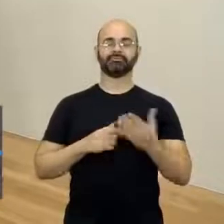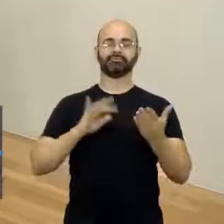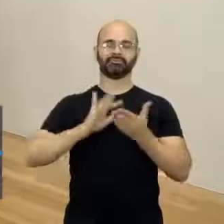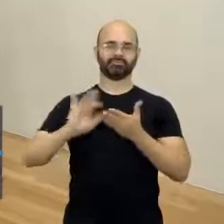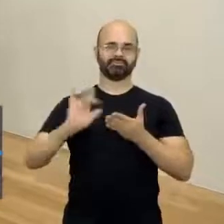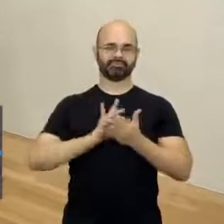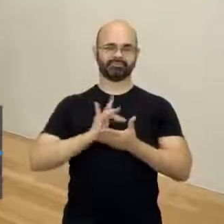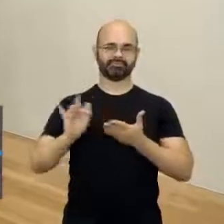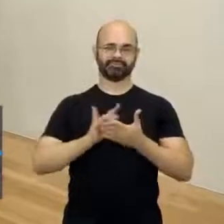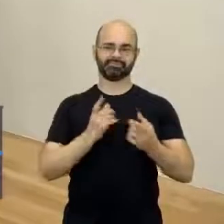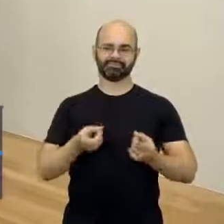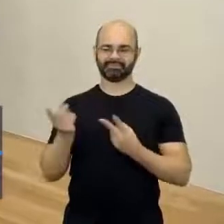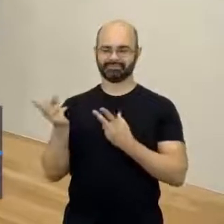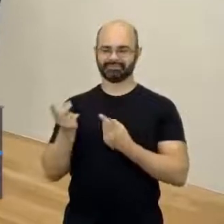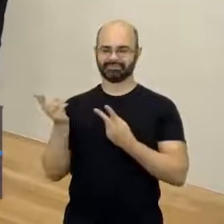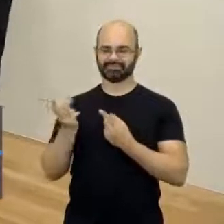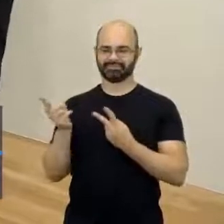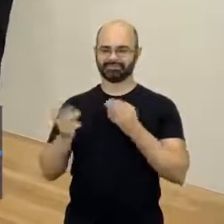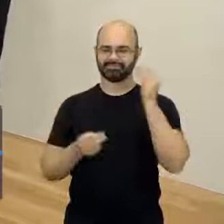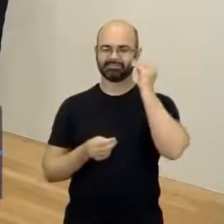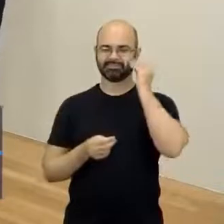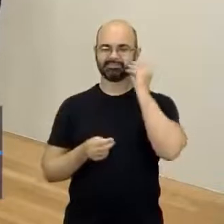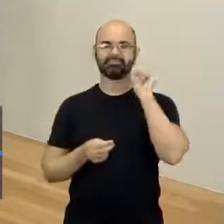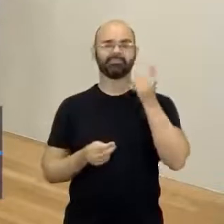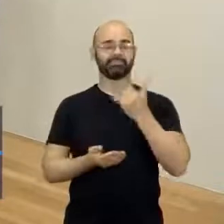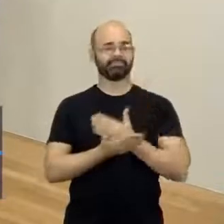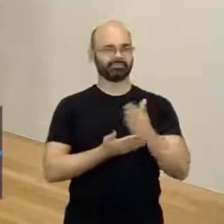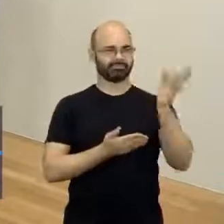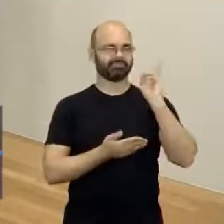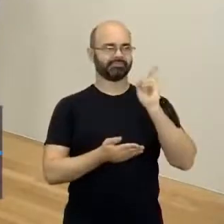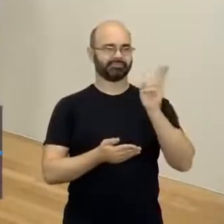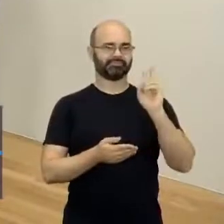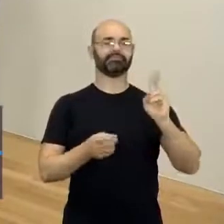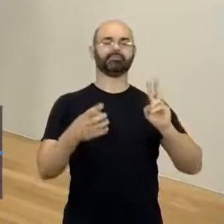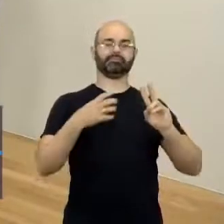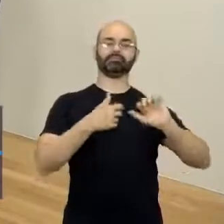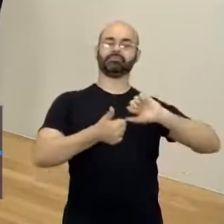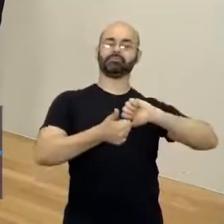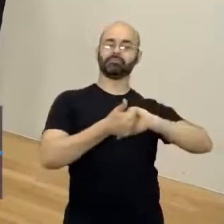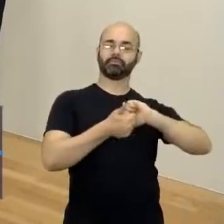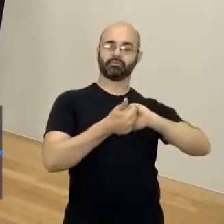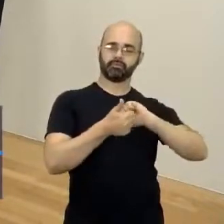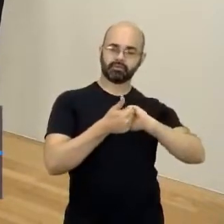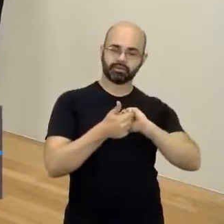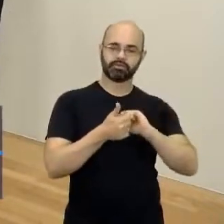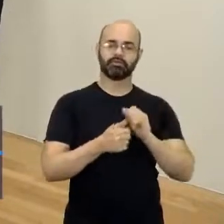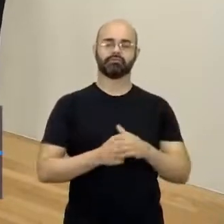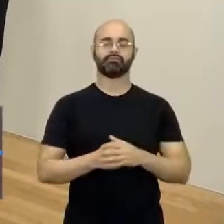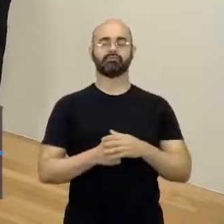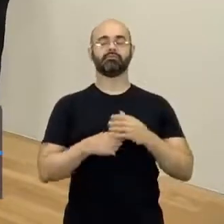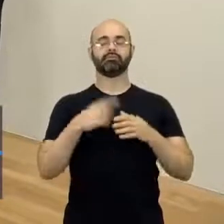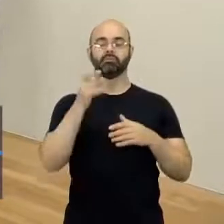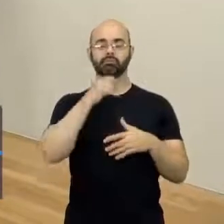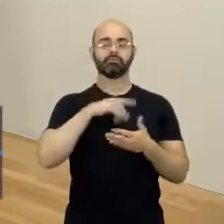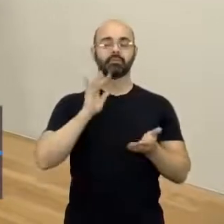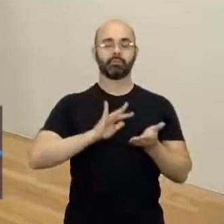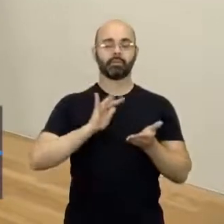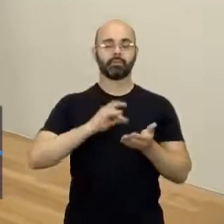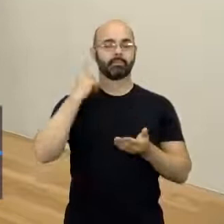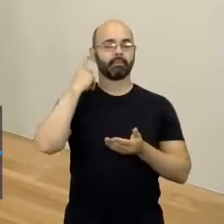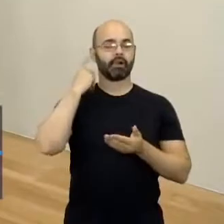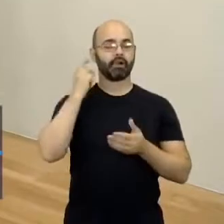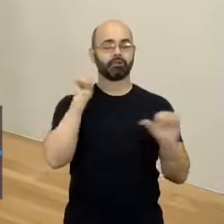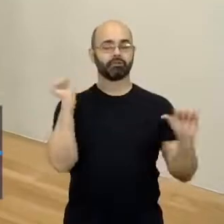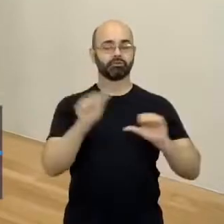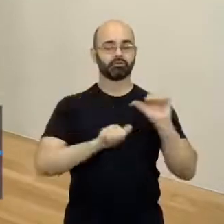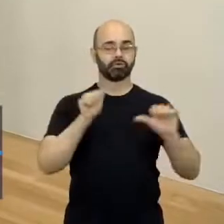tablete. Ok, então vamos lá, a mesma coisa. Você começa com qualidades. Toda vez que você ouviu troca, você troca a